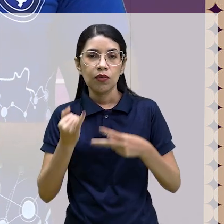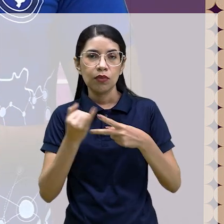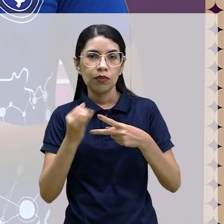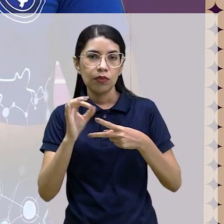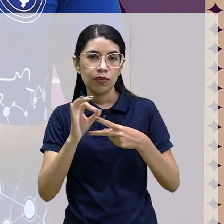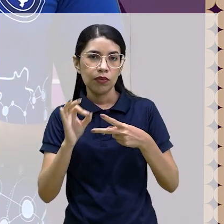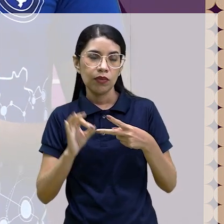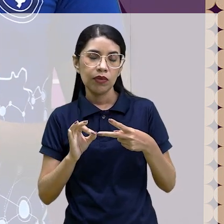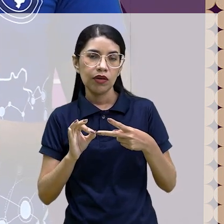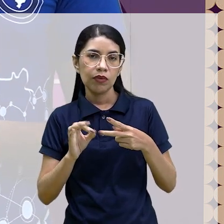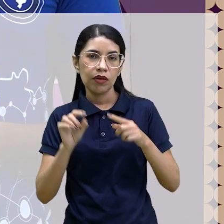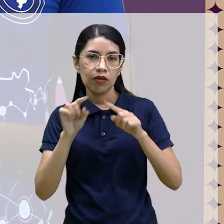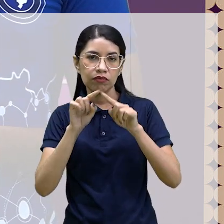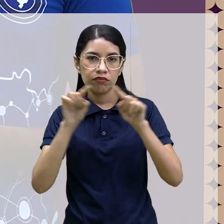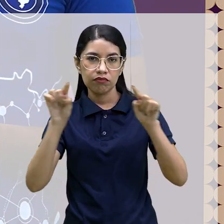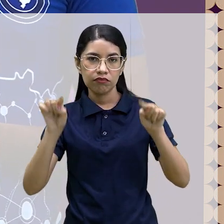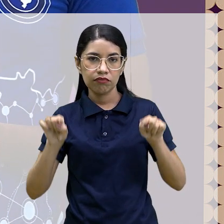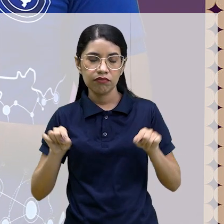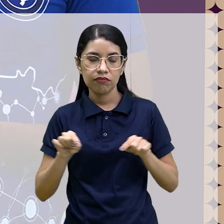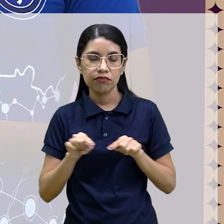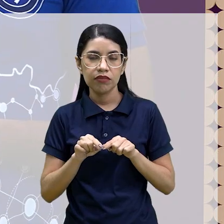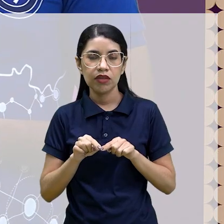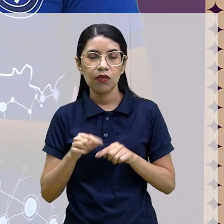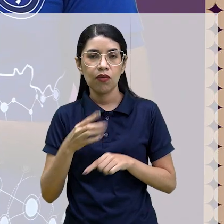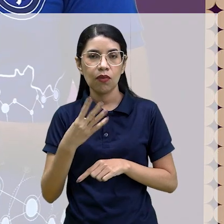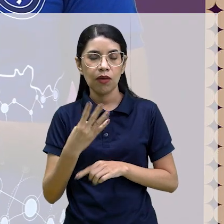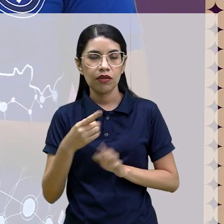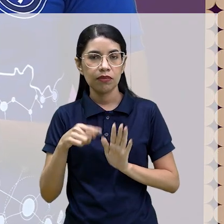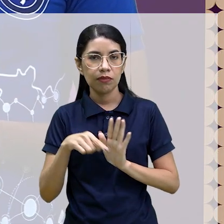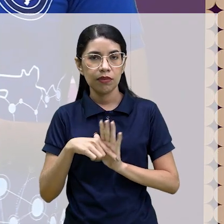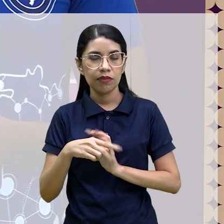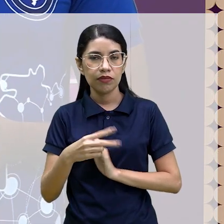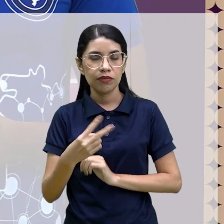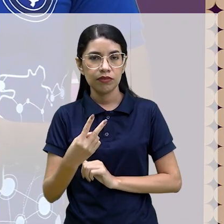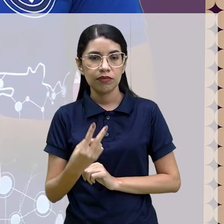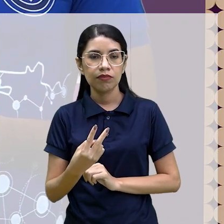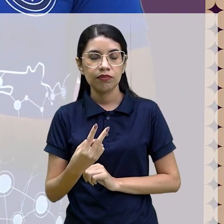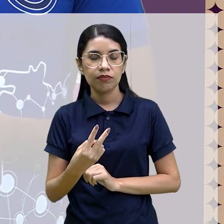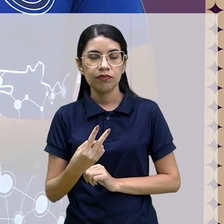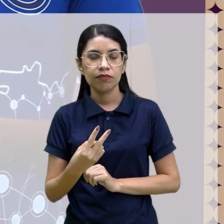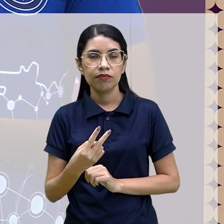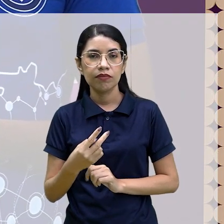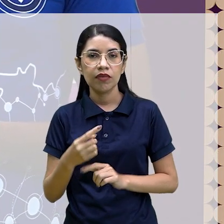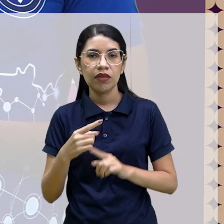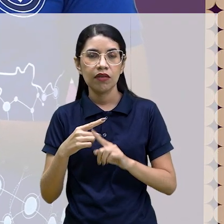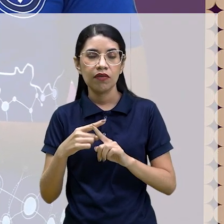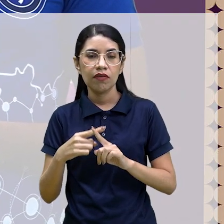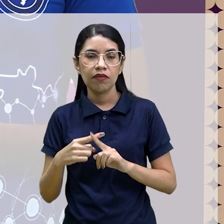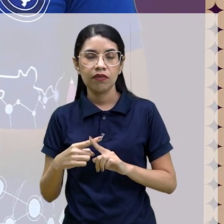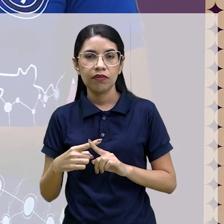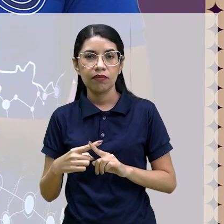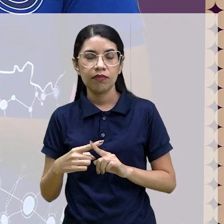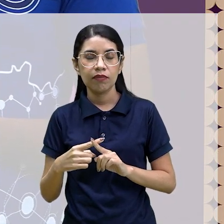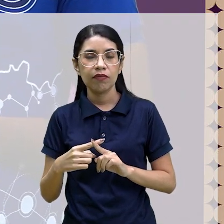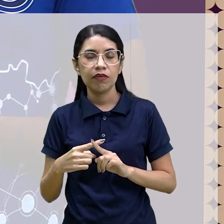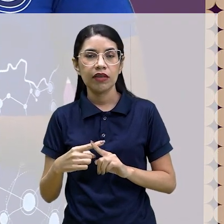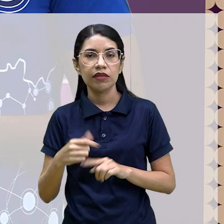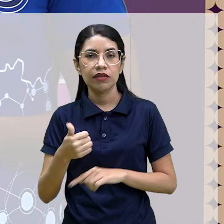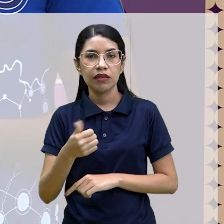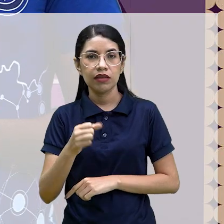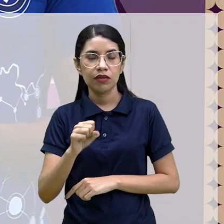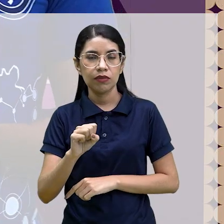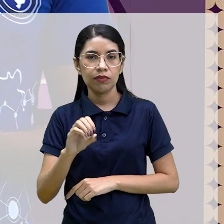polígono seja um quadrado. Então, vai ficar 4 menos 2. Ok. 4 menos 2, 2.